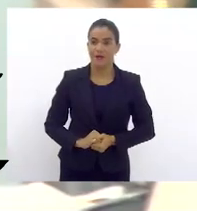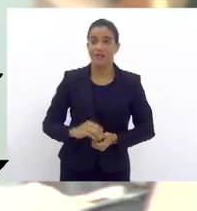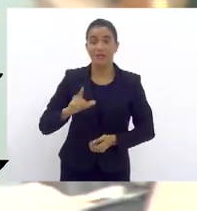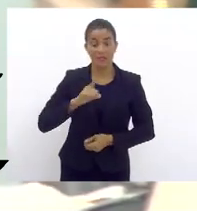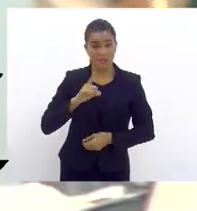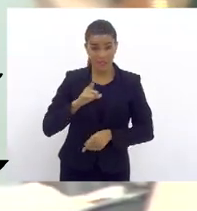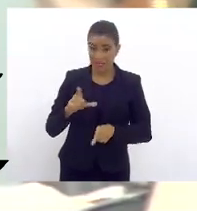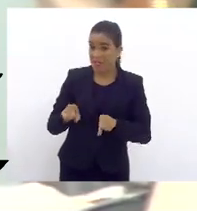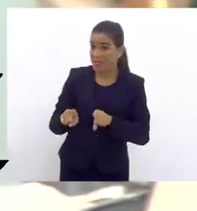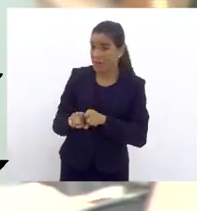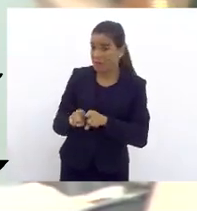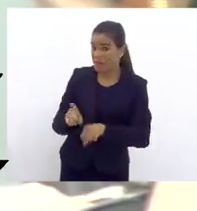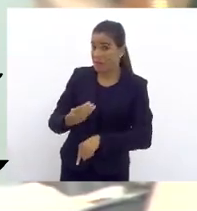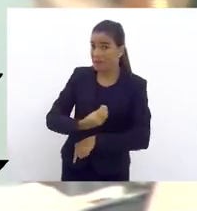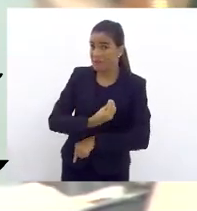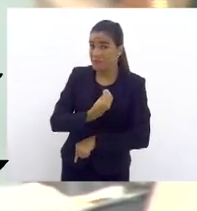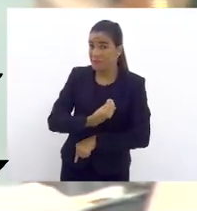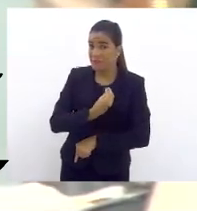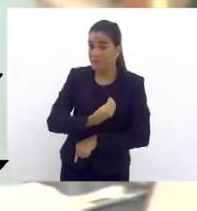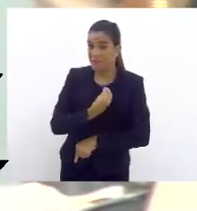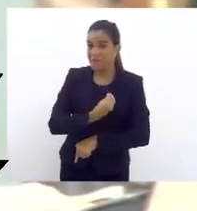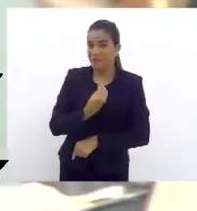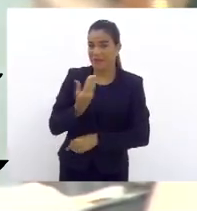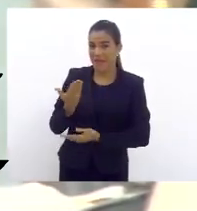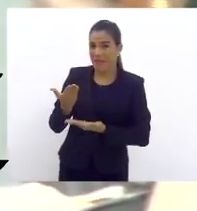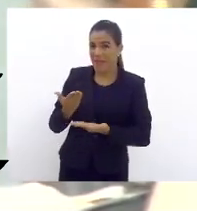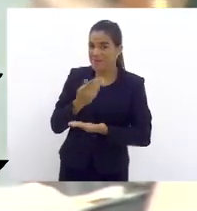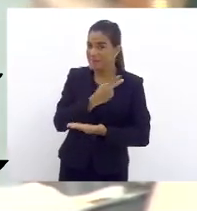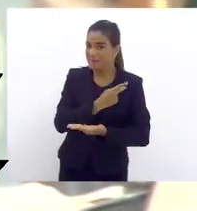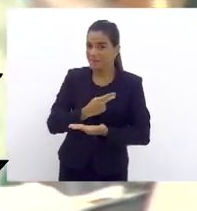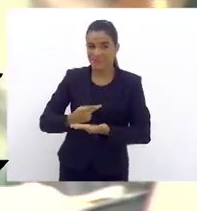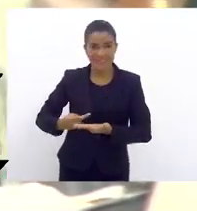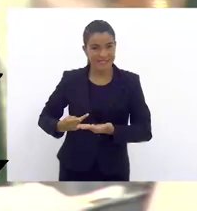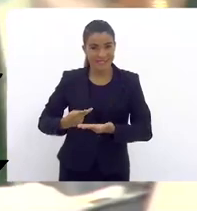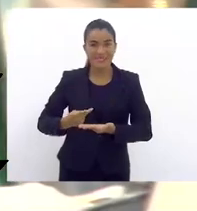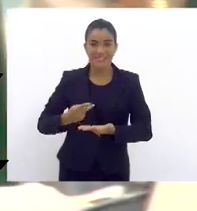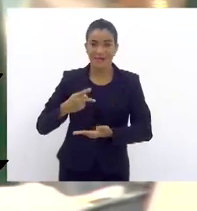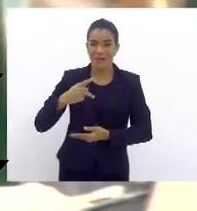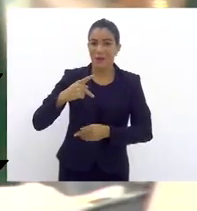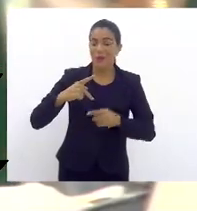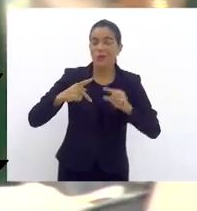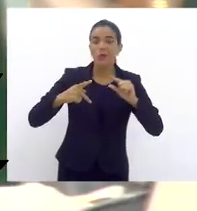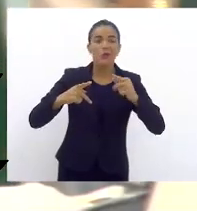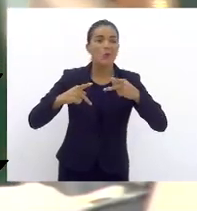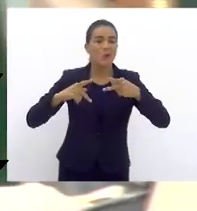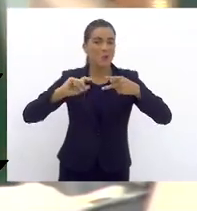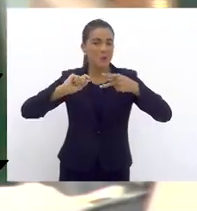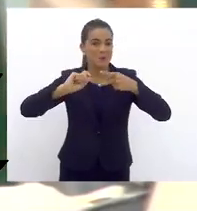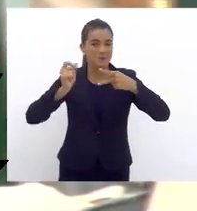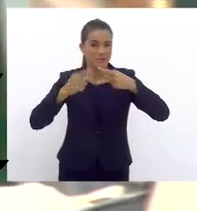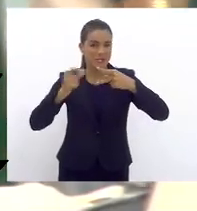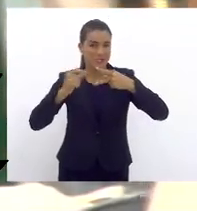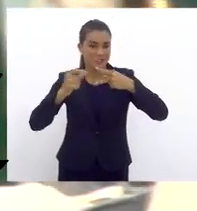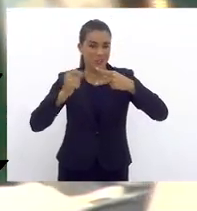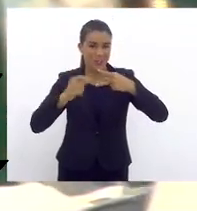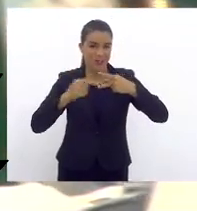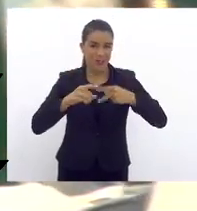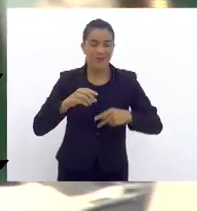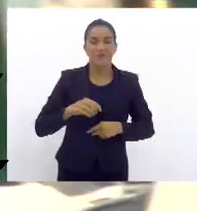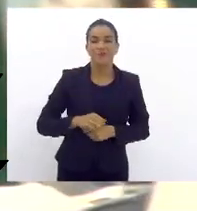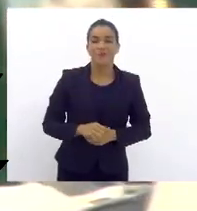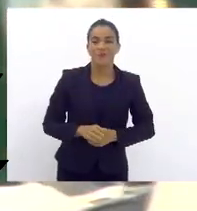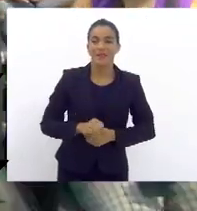temos também a nossa presidenta do pessoal Nova Iguaçu Simone caixeiro